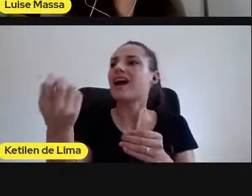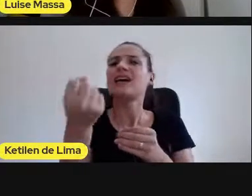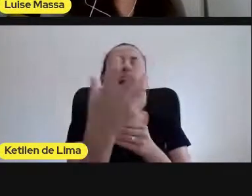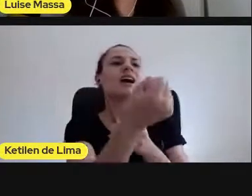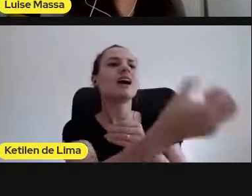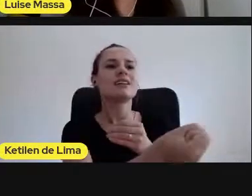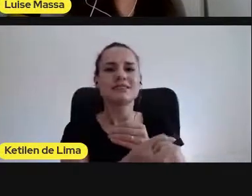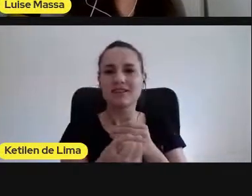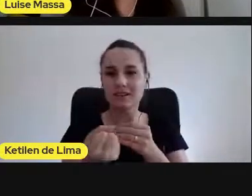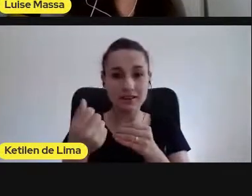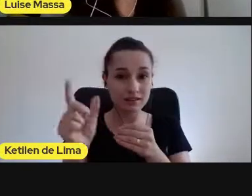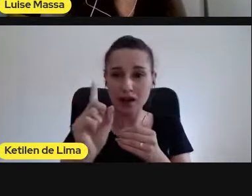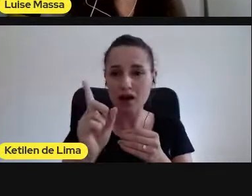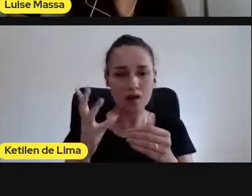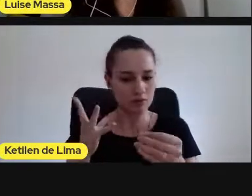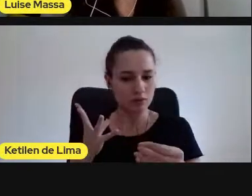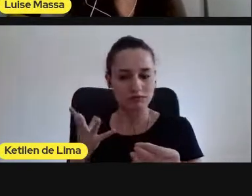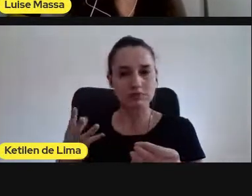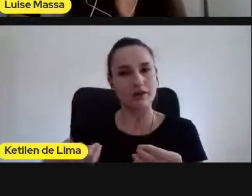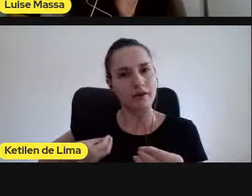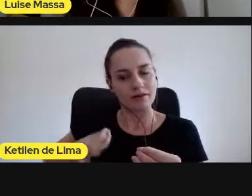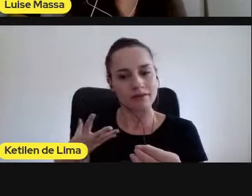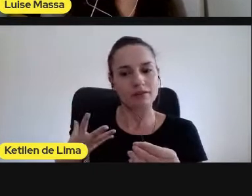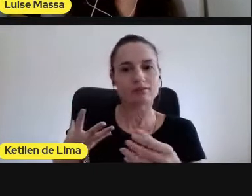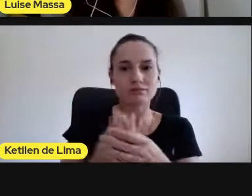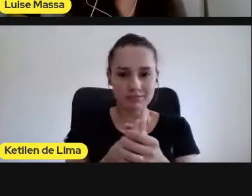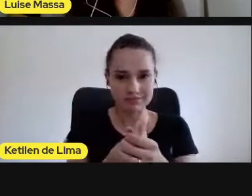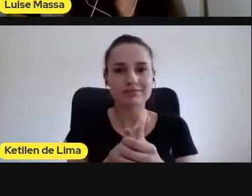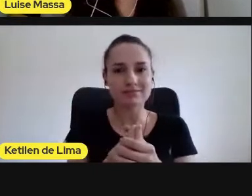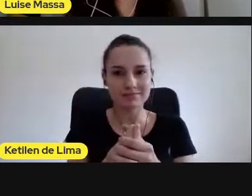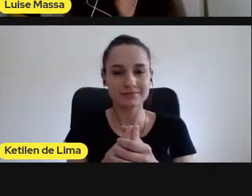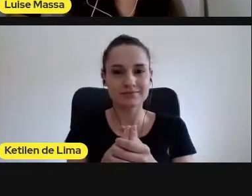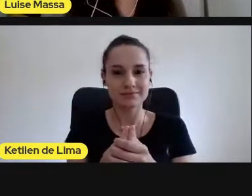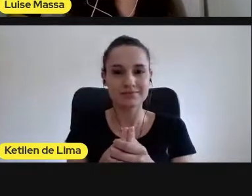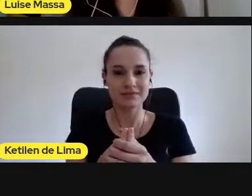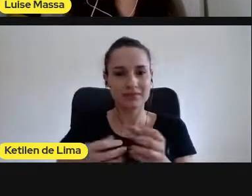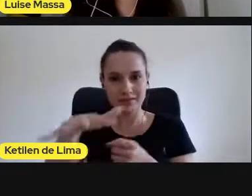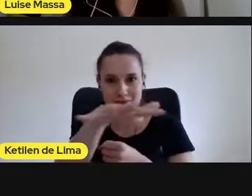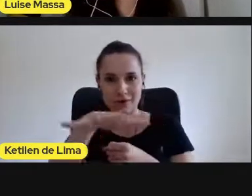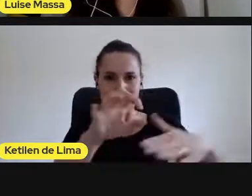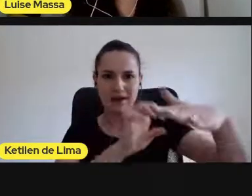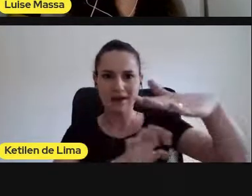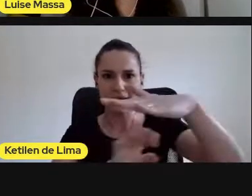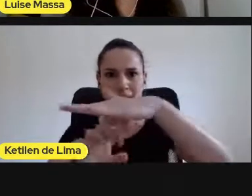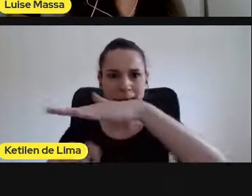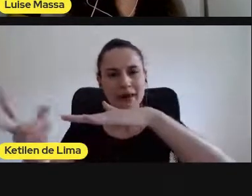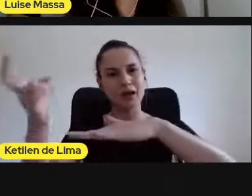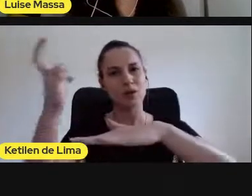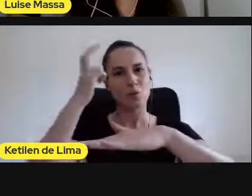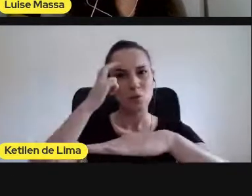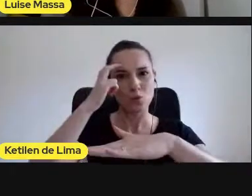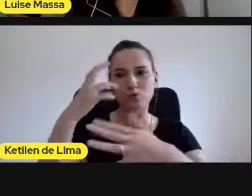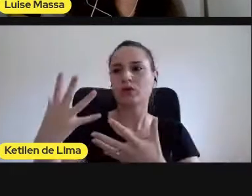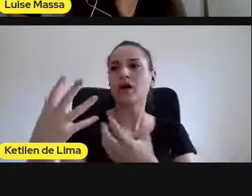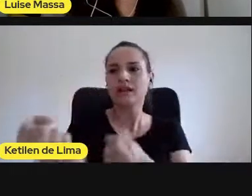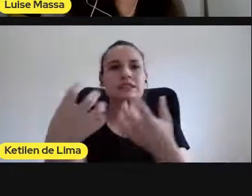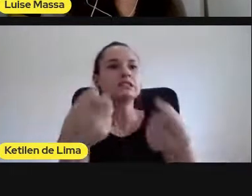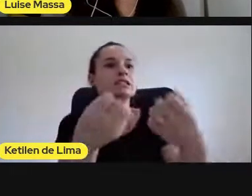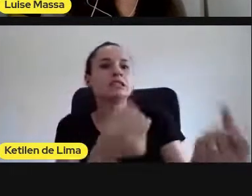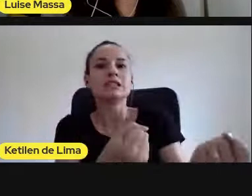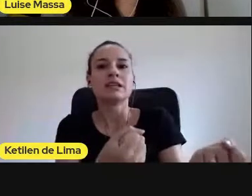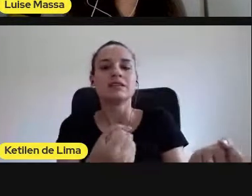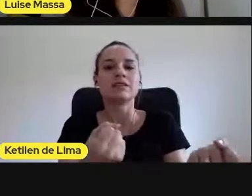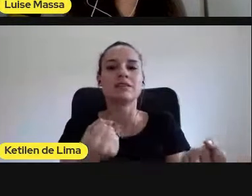porque isso a gente já encontra em boa parte da indústria cultural, né? fazer para ser ouvido, fazer para ser